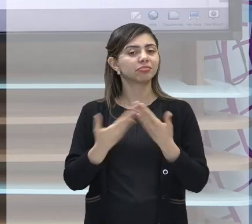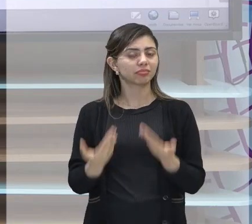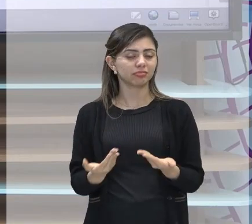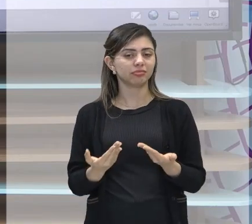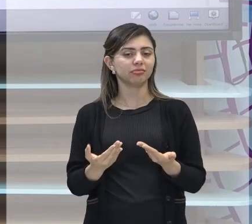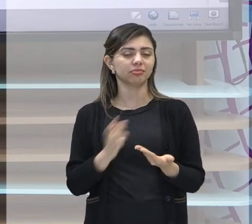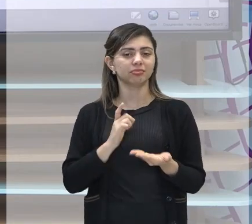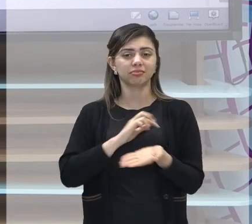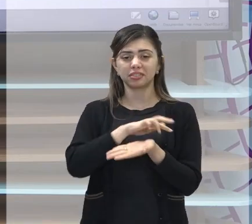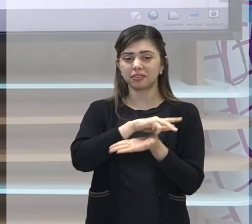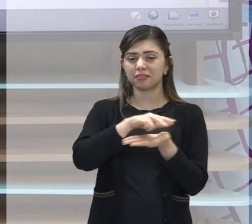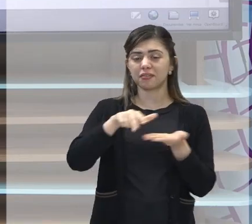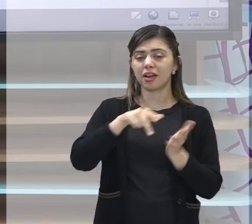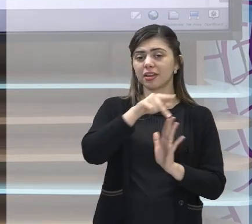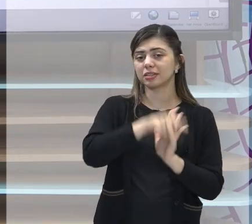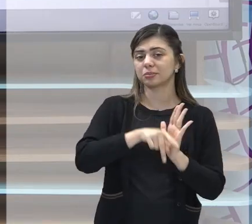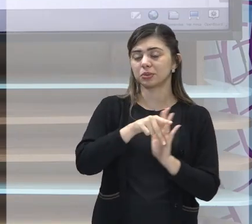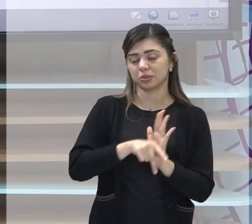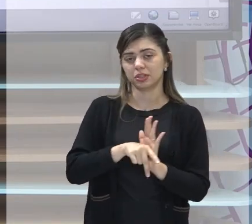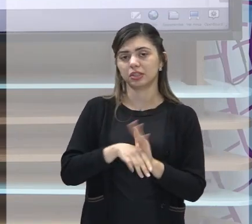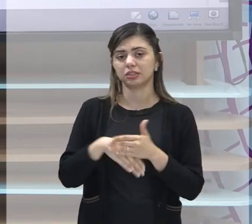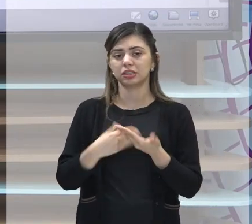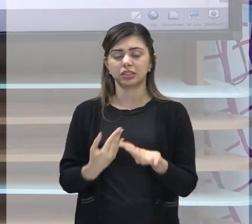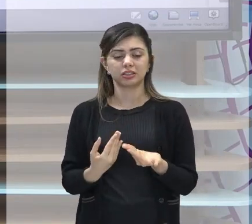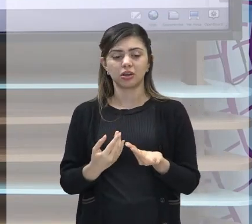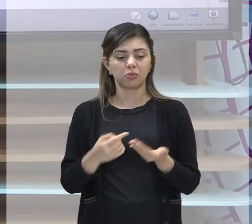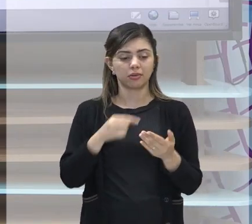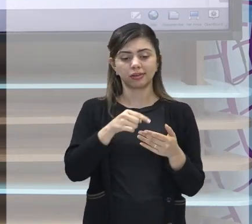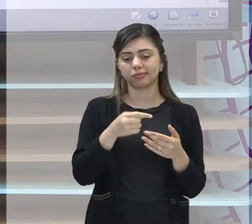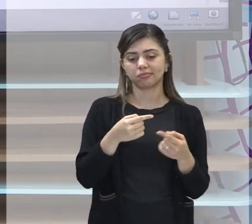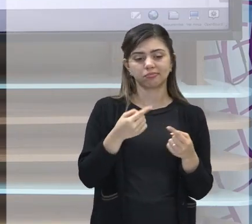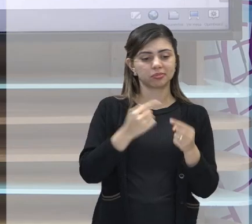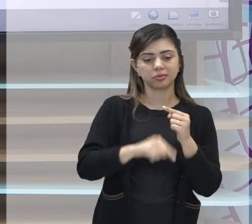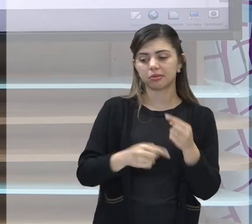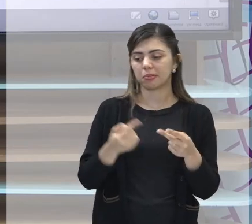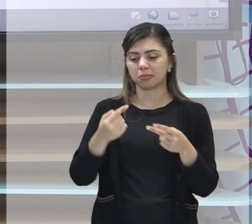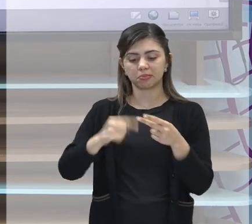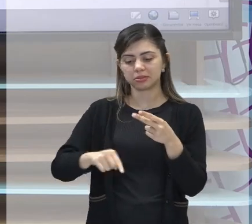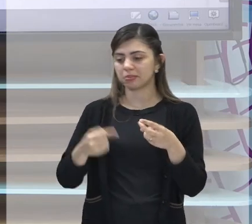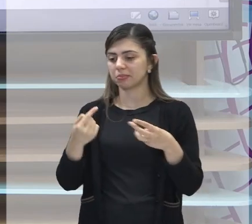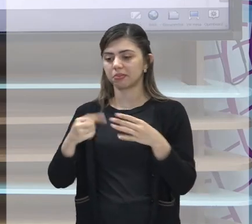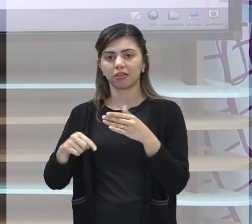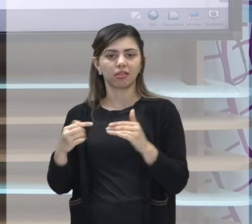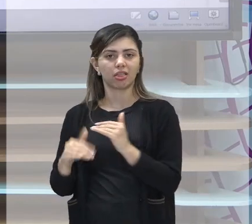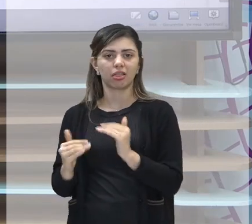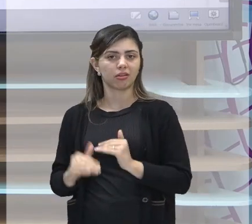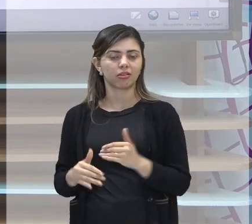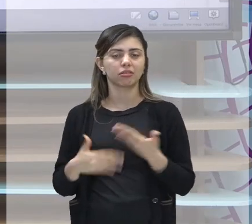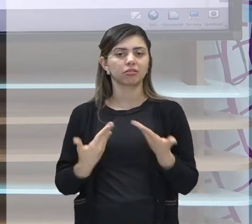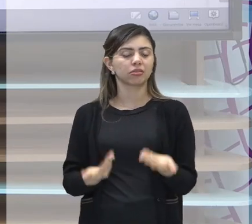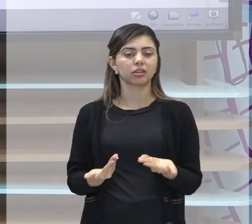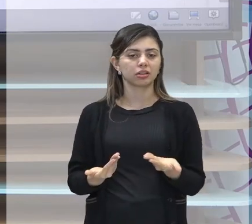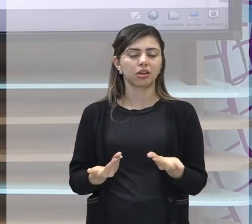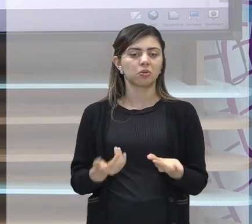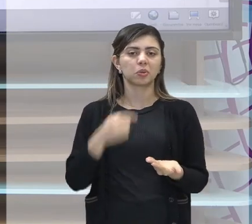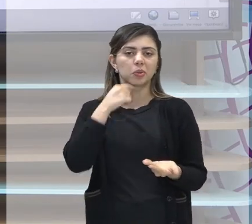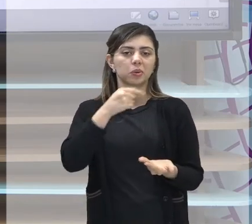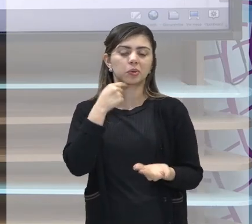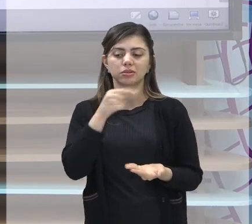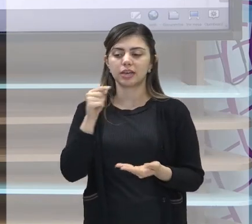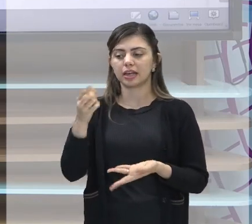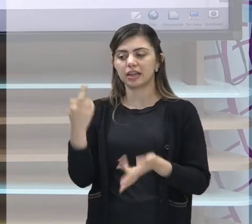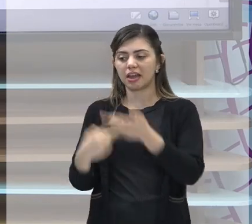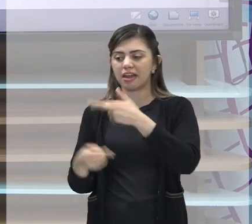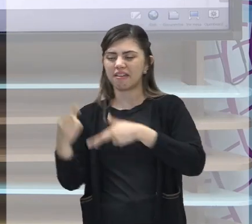quê? São diversos projetos que não vão dando certo e não controlam o quê? Essas